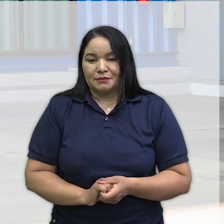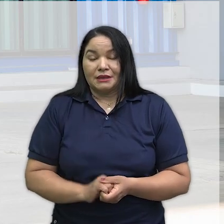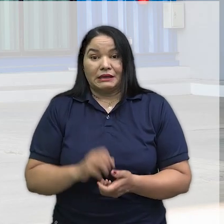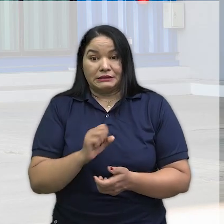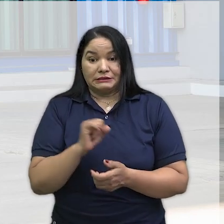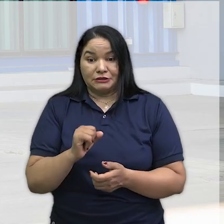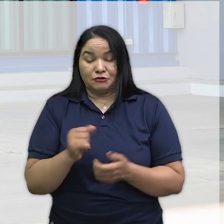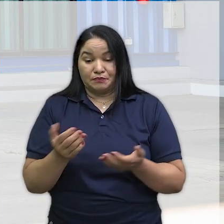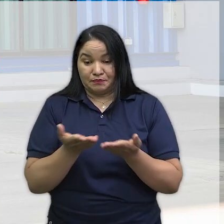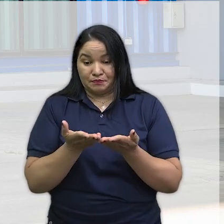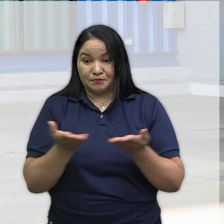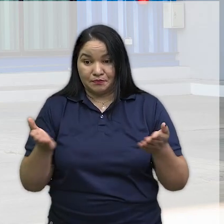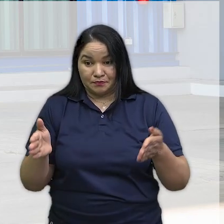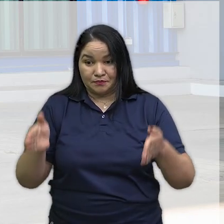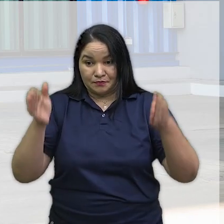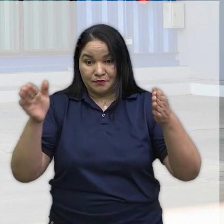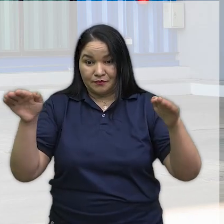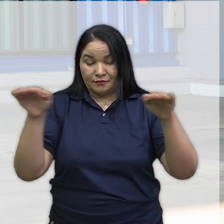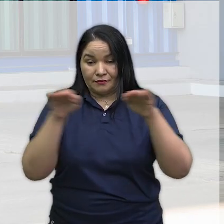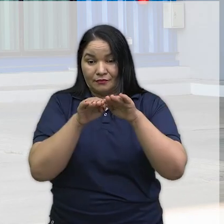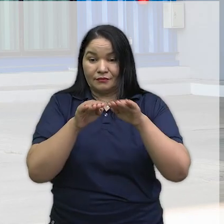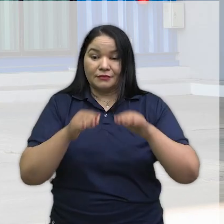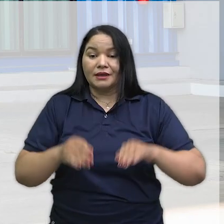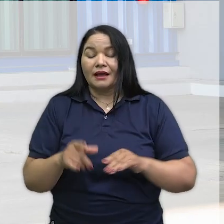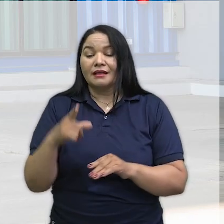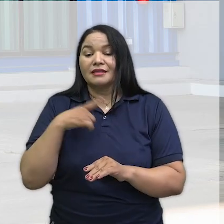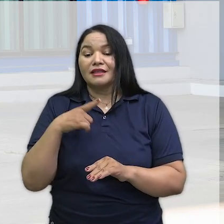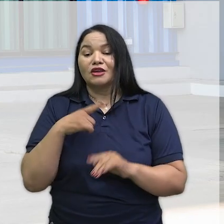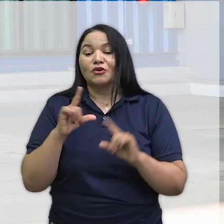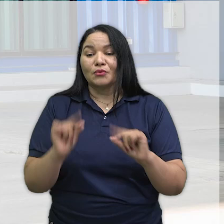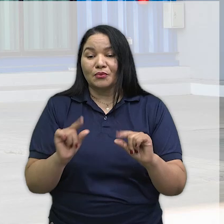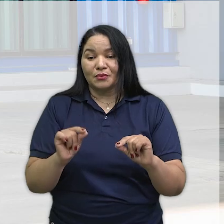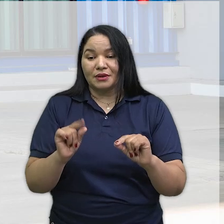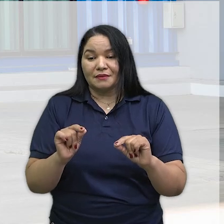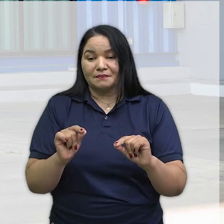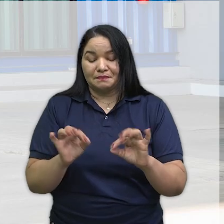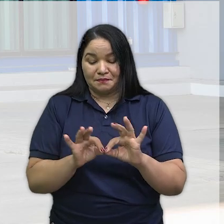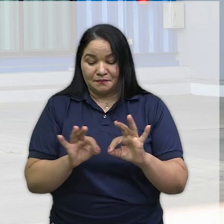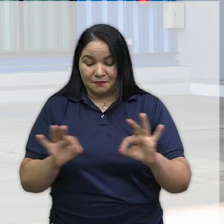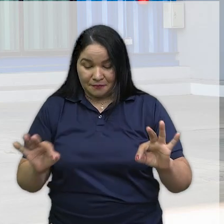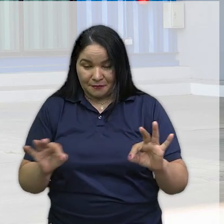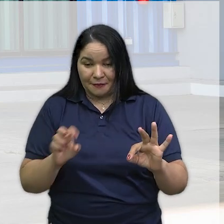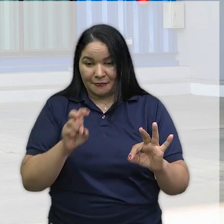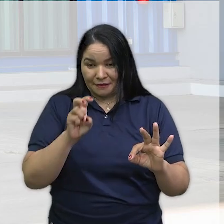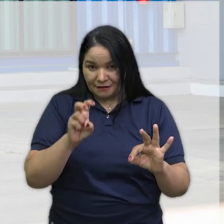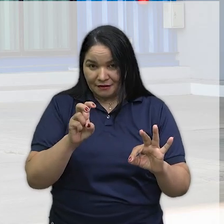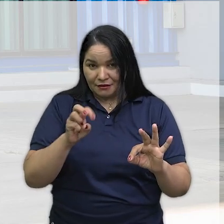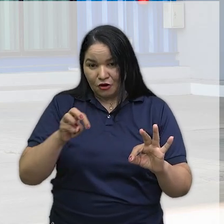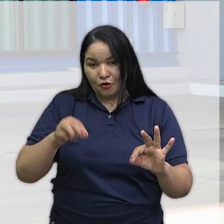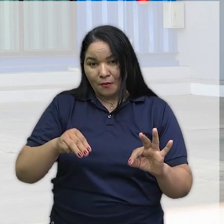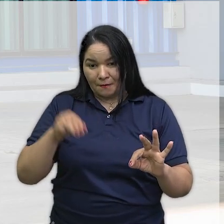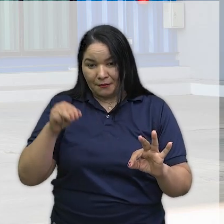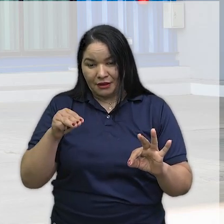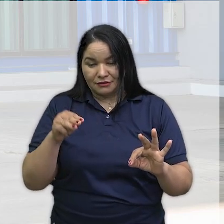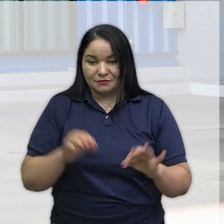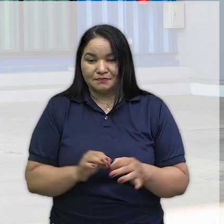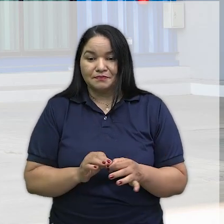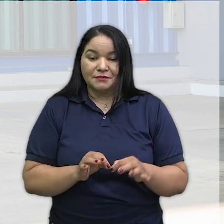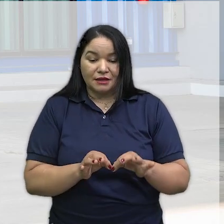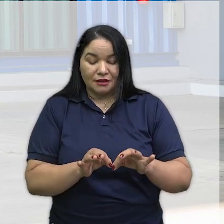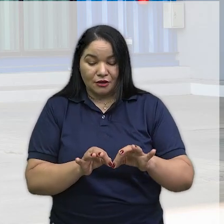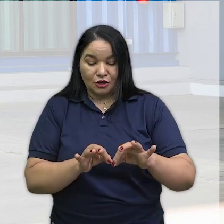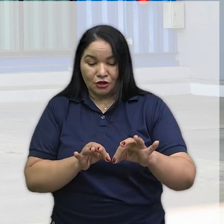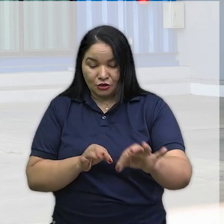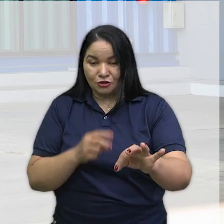ele tenha 5 metros de comprimento, 2,5 de largura, e ele tenha 3